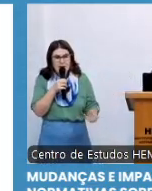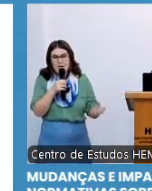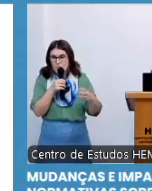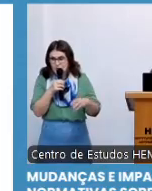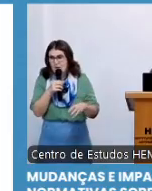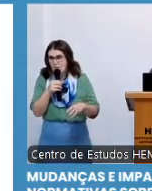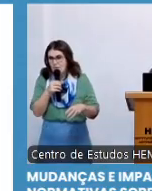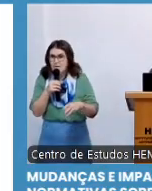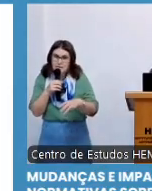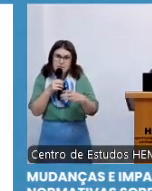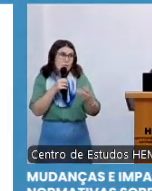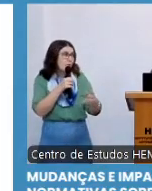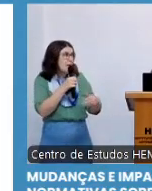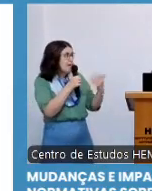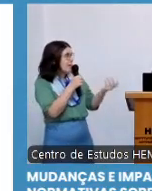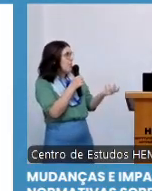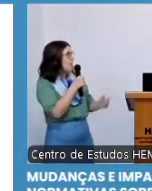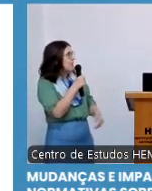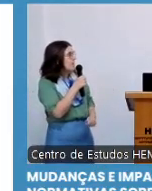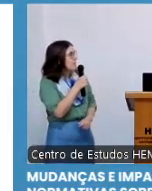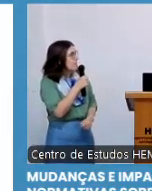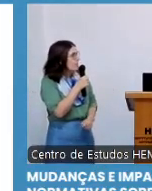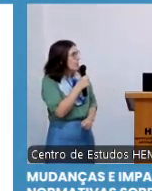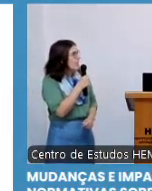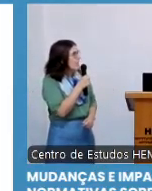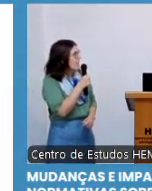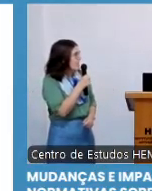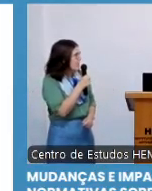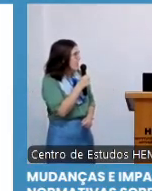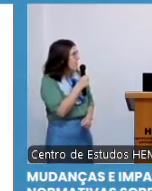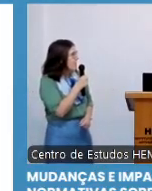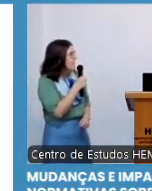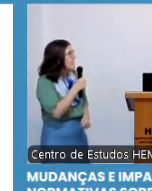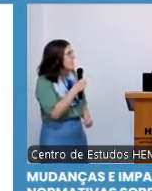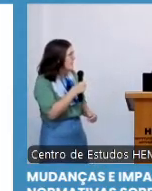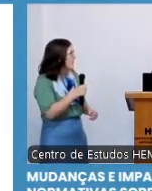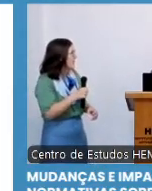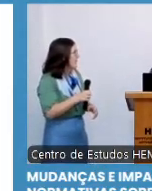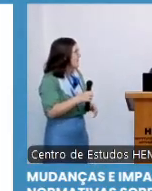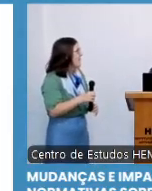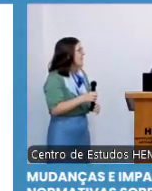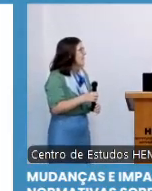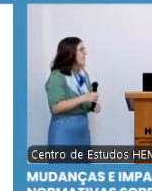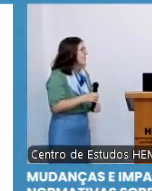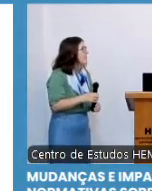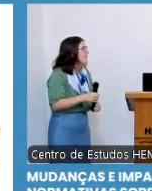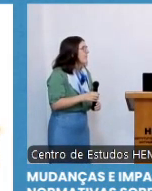que eram os CEPs, que vai ser trocada agora por esses especialistas.